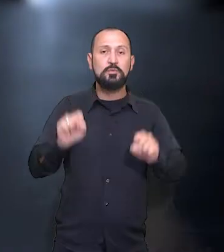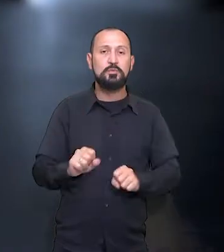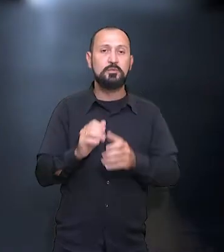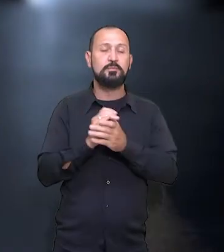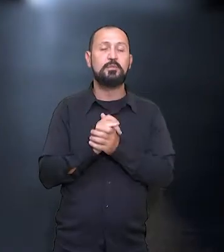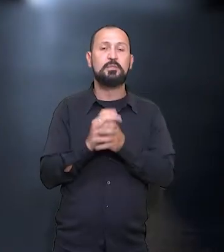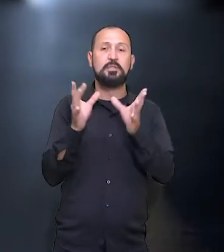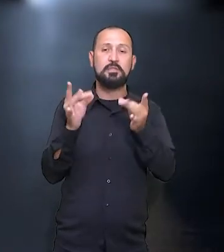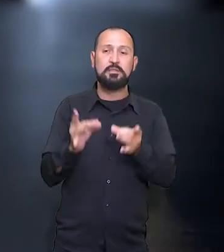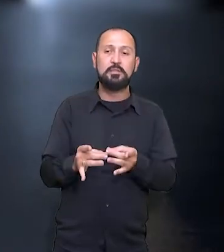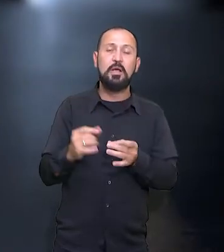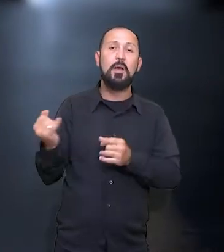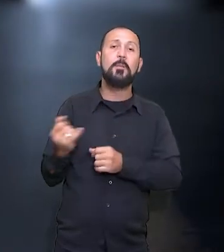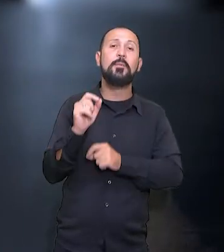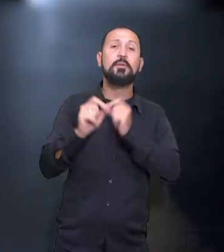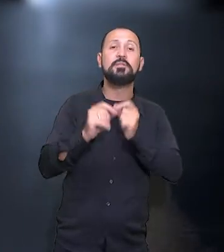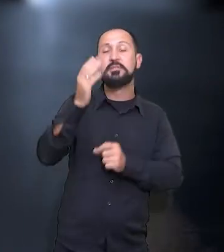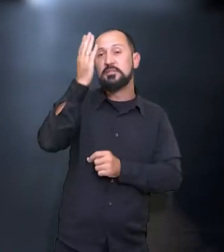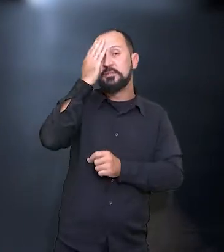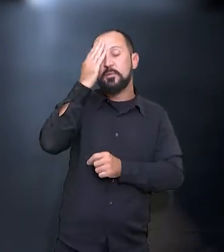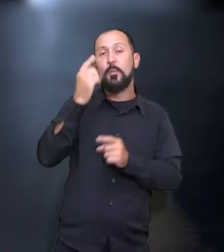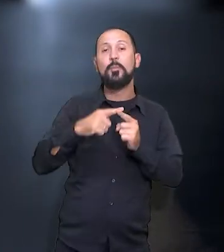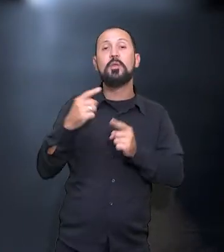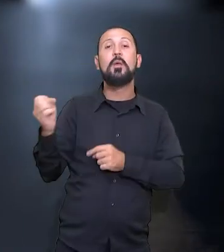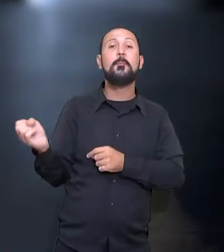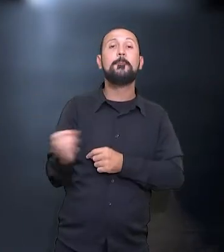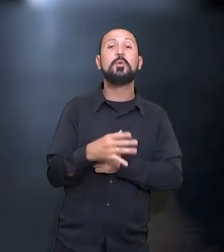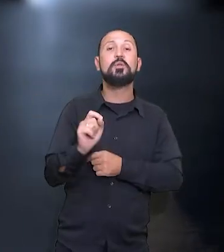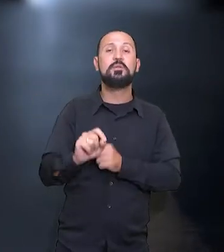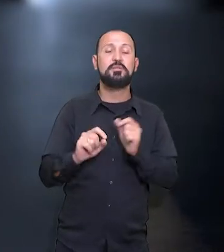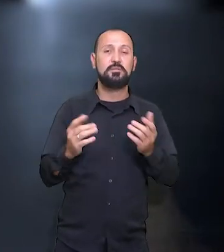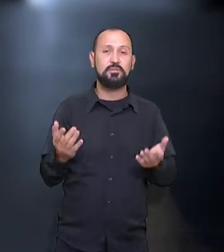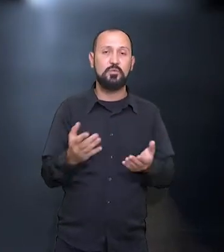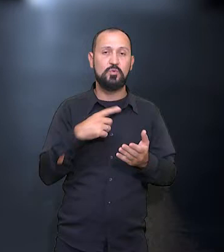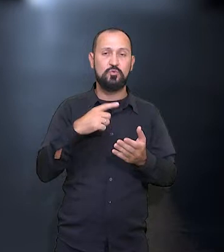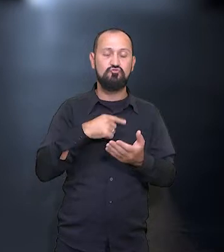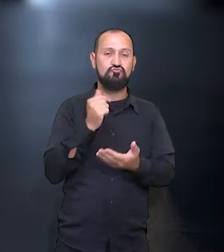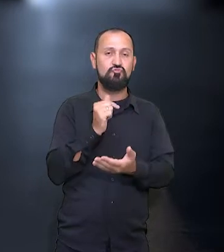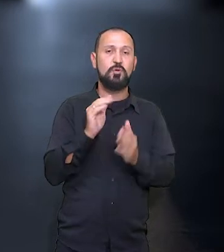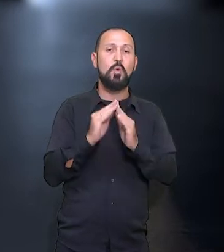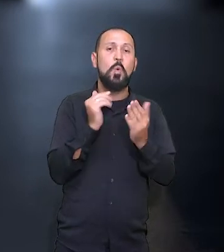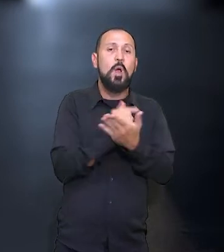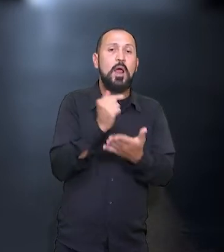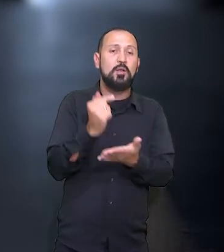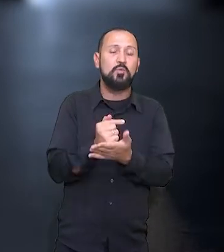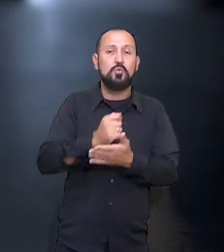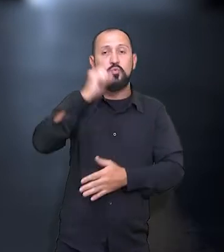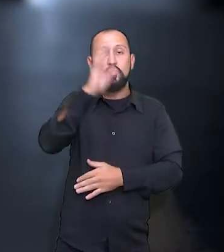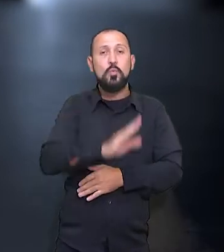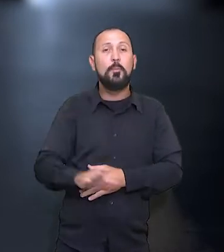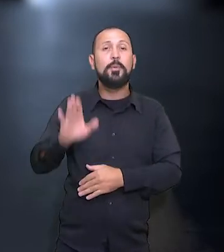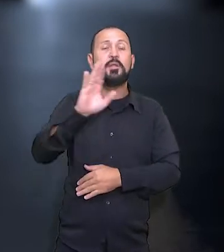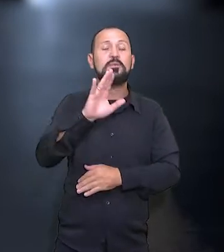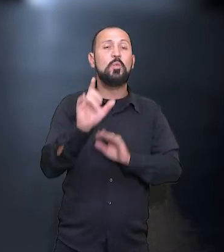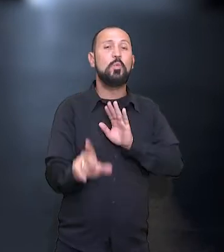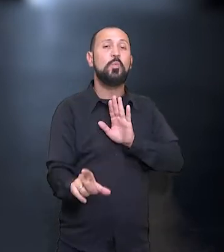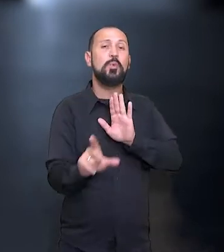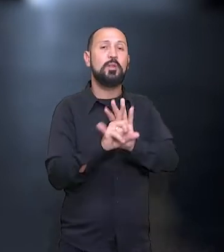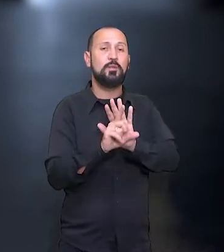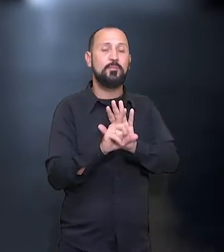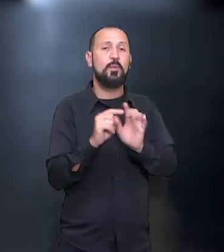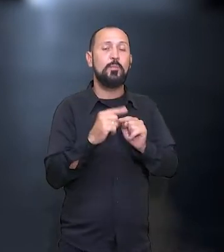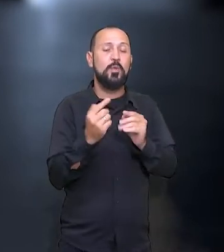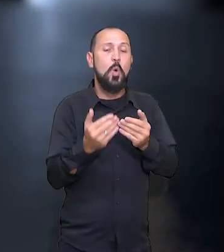criado. Para chegar nesse ponto, é importante a gente entender por que moderniza os cartórios em todo o Brasil com